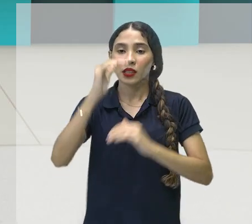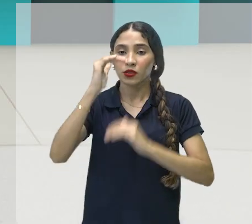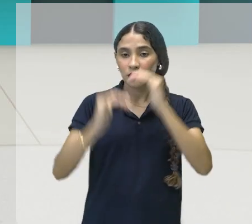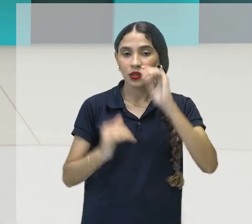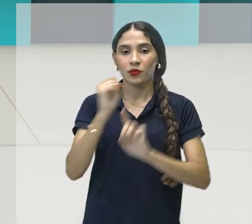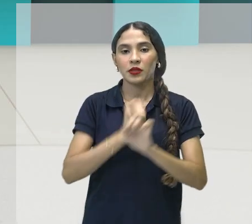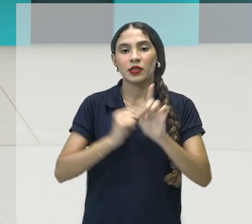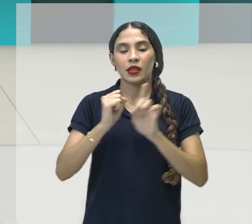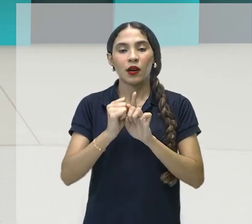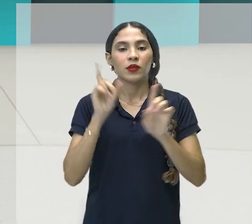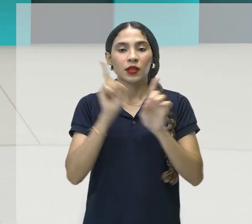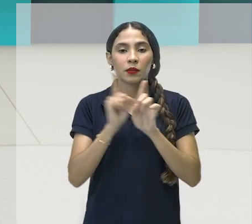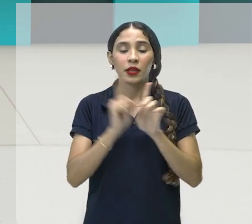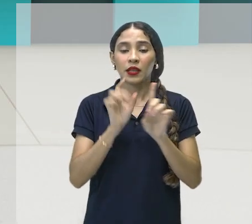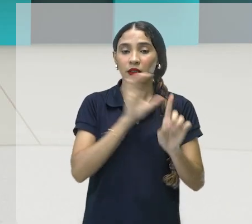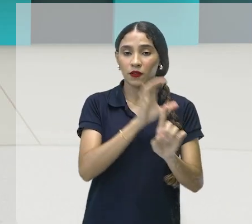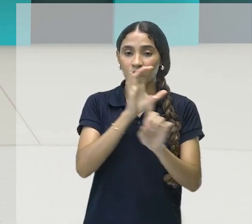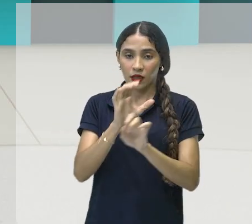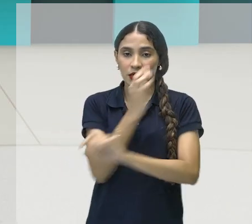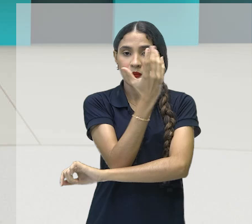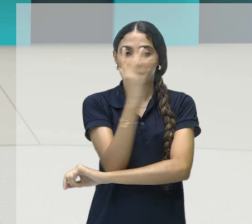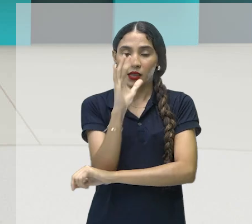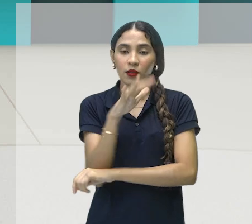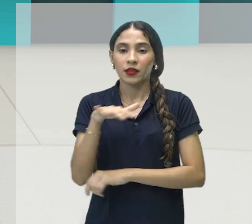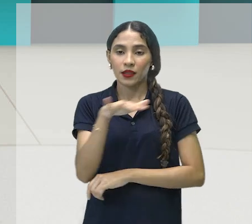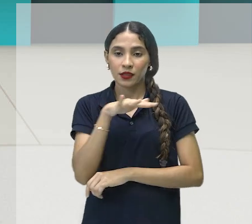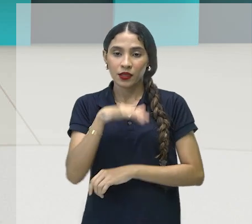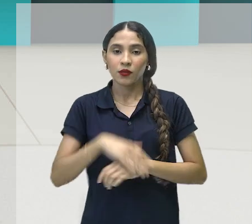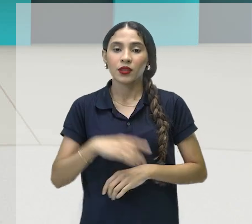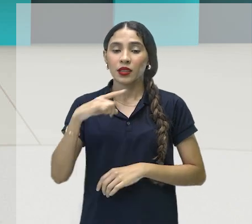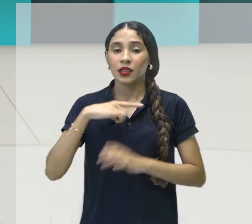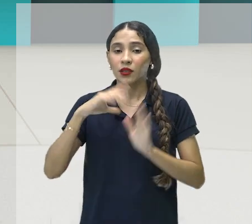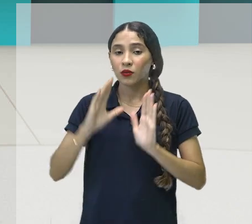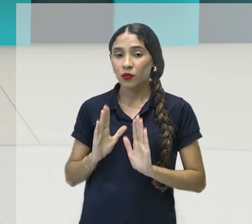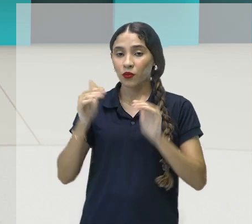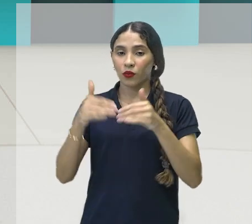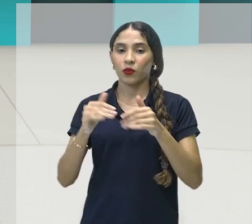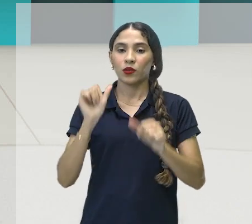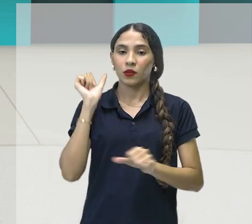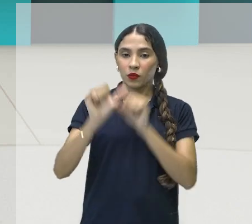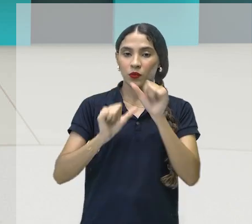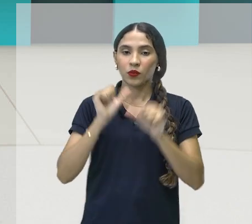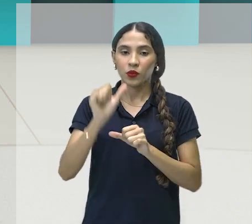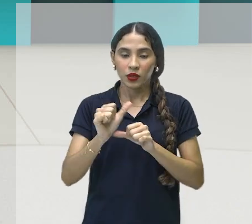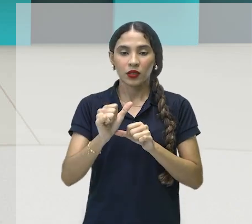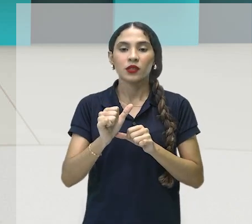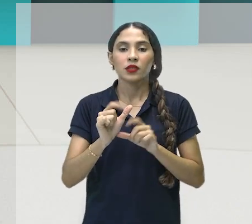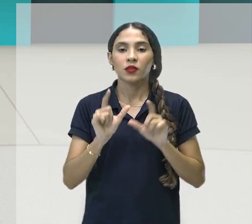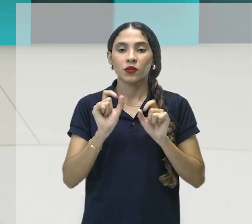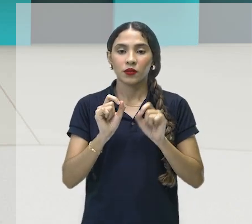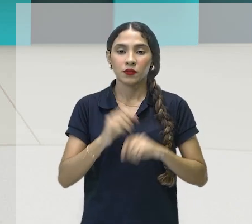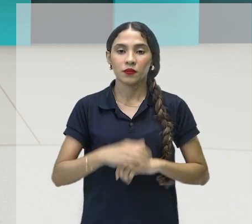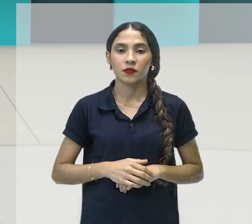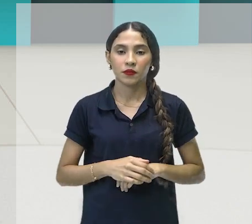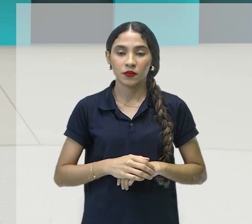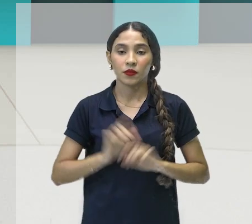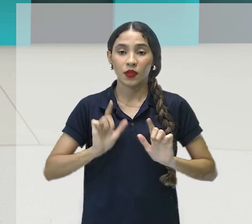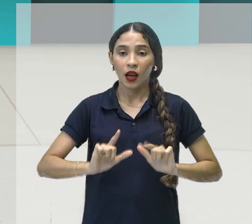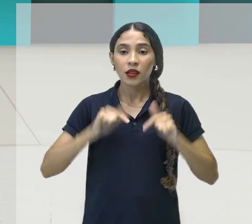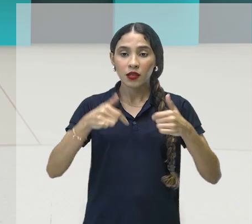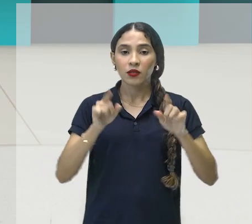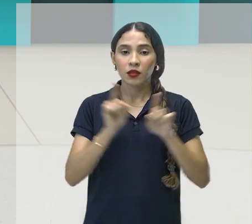os impactos ambientais da região, com foco na revitalização dos rios.